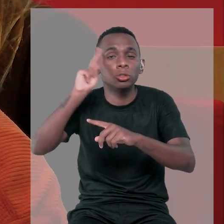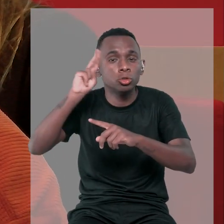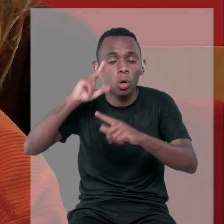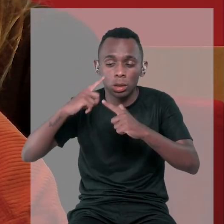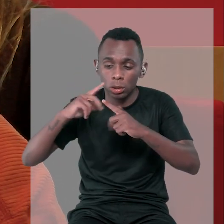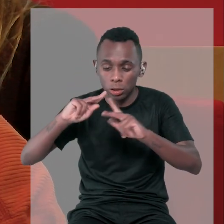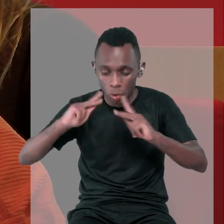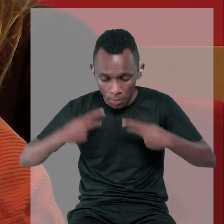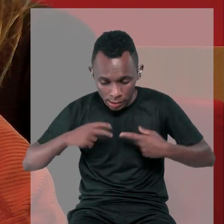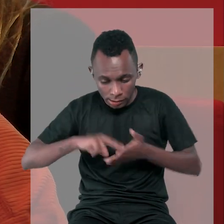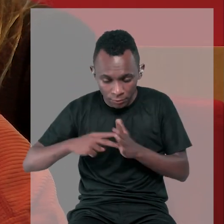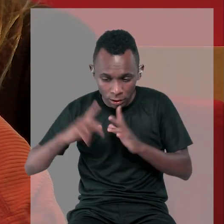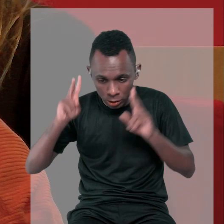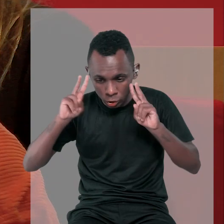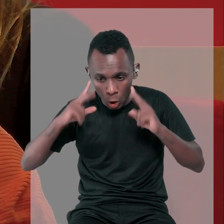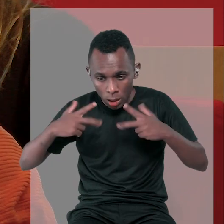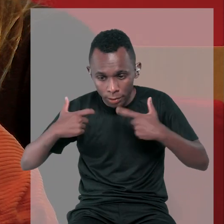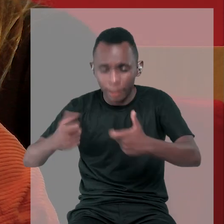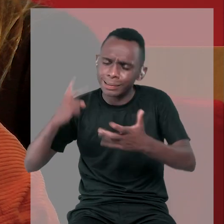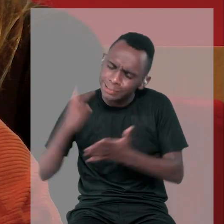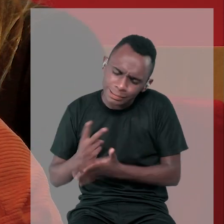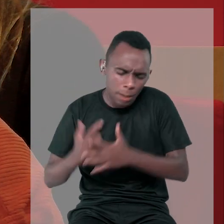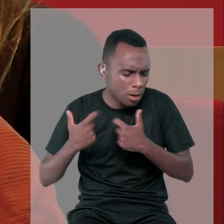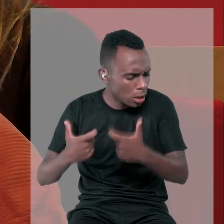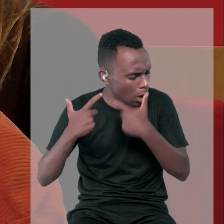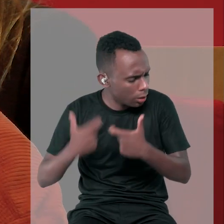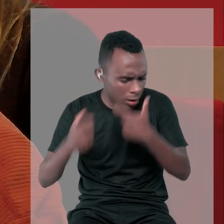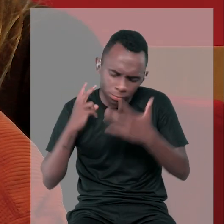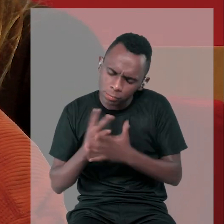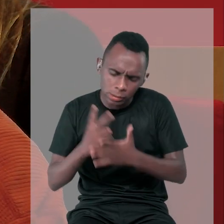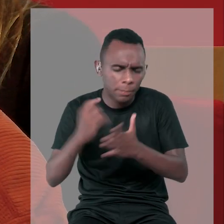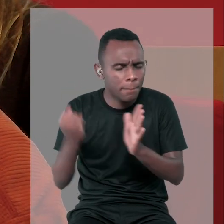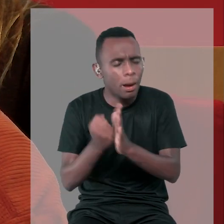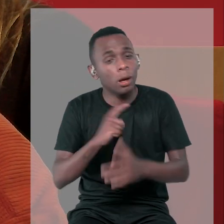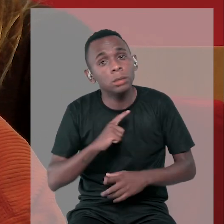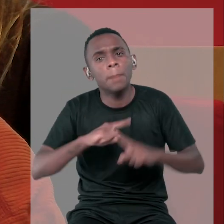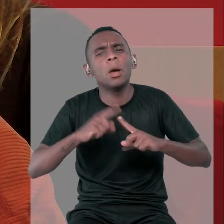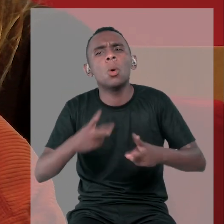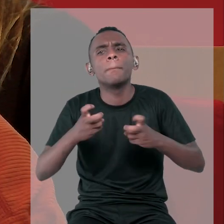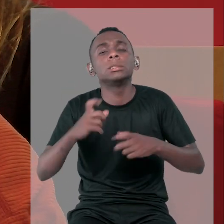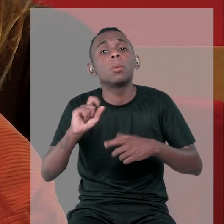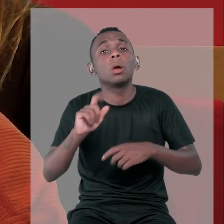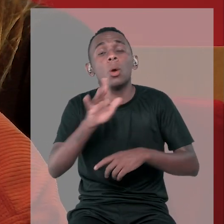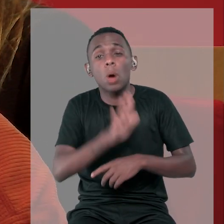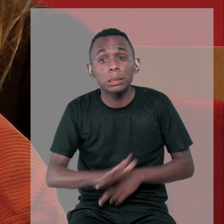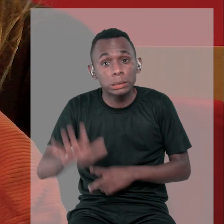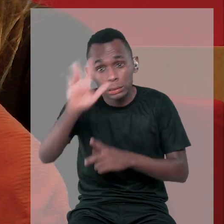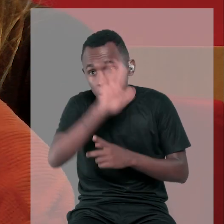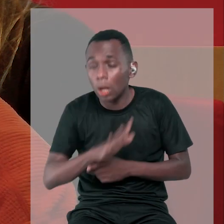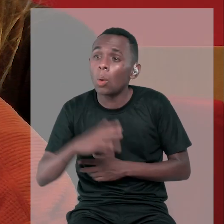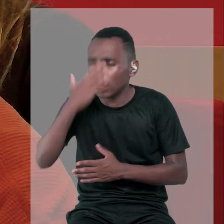né? Foram sempre os conflitos. Mas eu vejo que uma globalização, acreditar numa educação